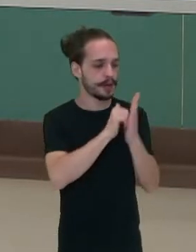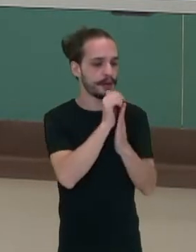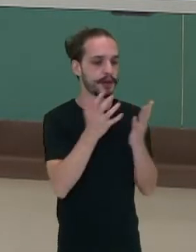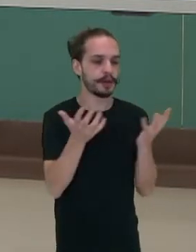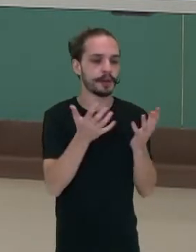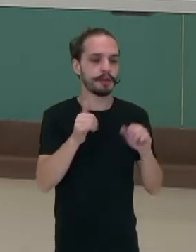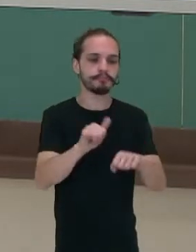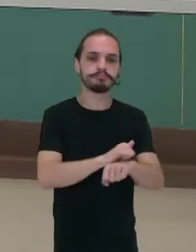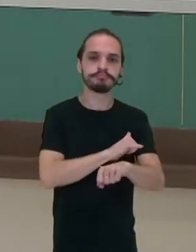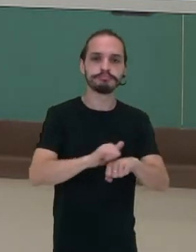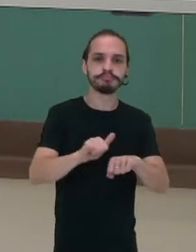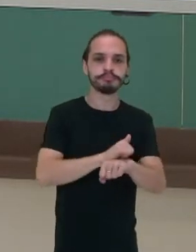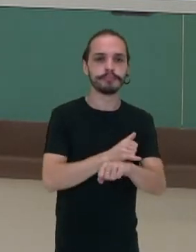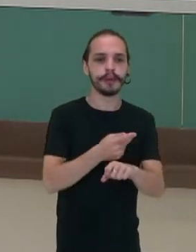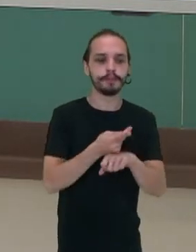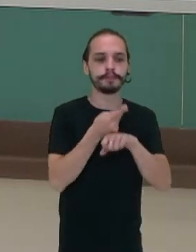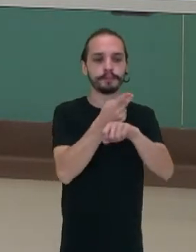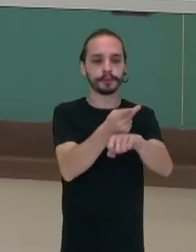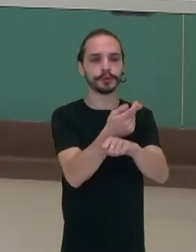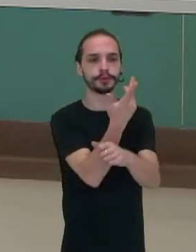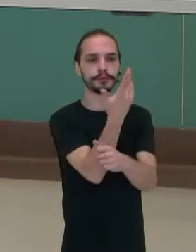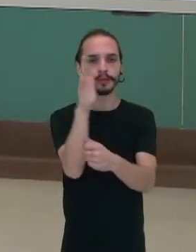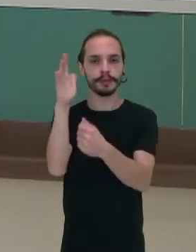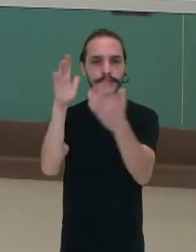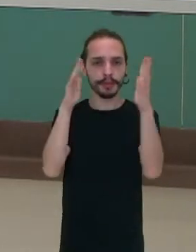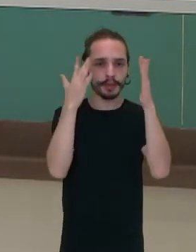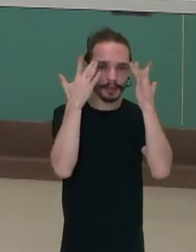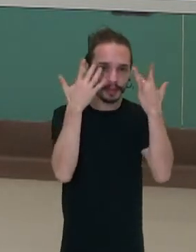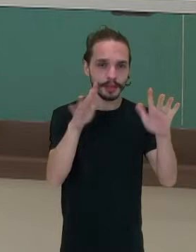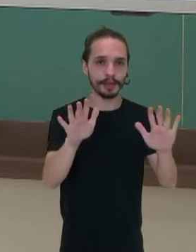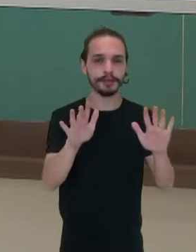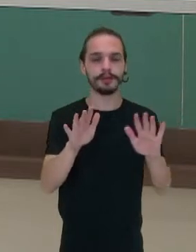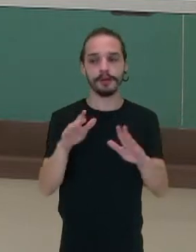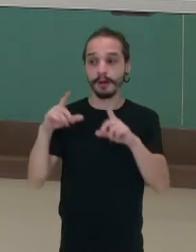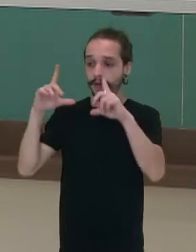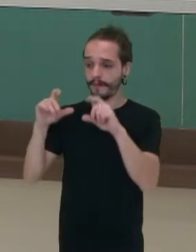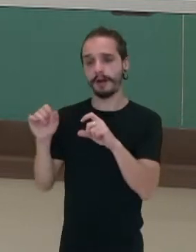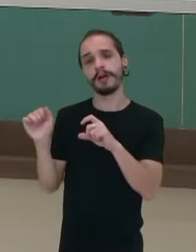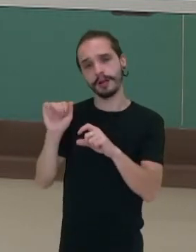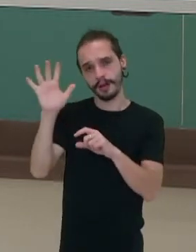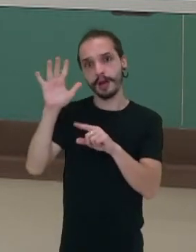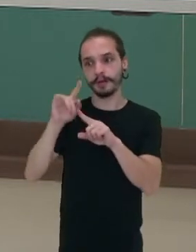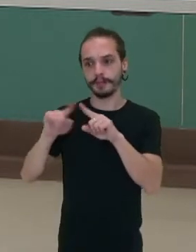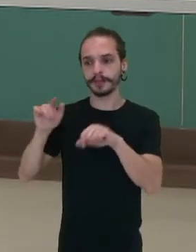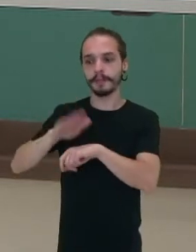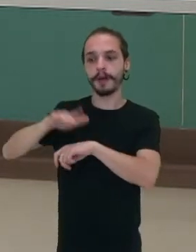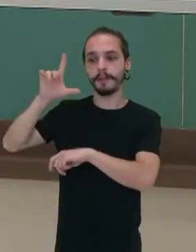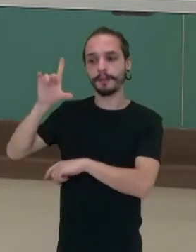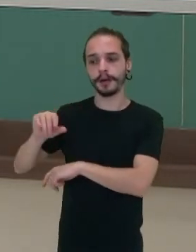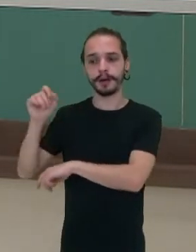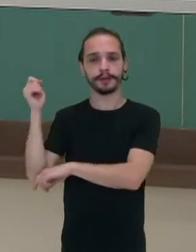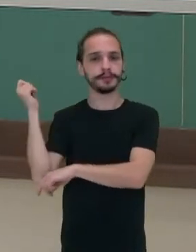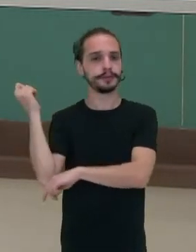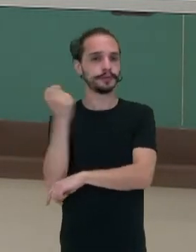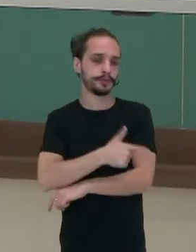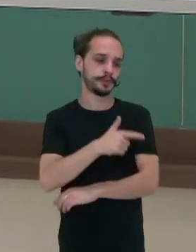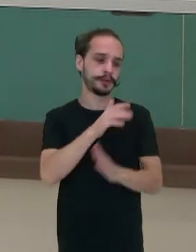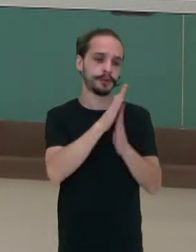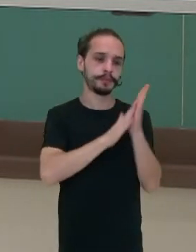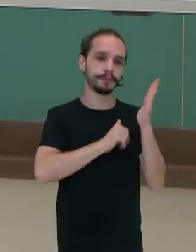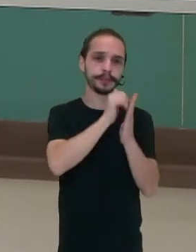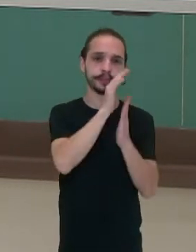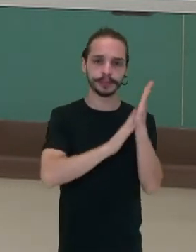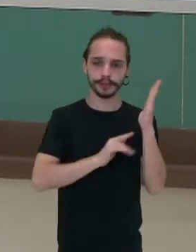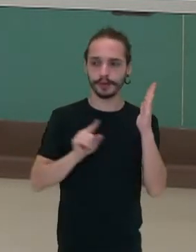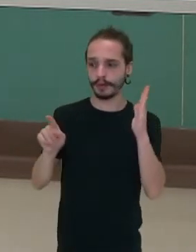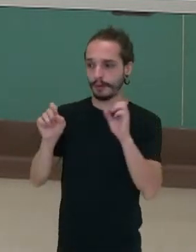Ou seja, agora, apesar de a fotografia ser também cara, mas sai mais barato eu contratar um fotógrafo e tirar a foto do retrato, e eu posso reproduzir